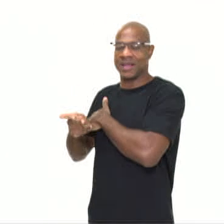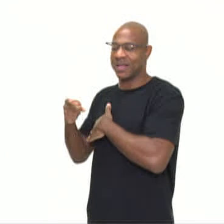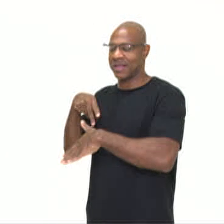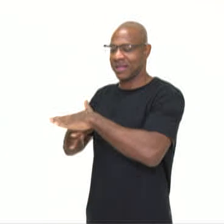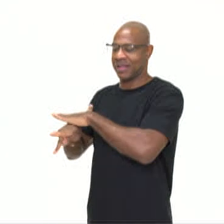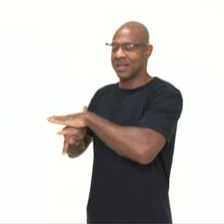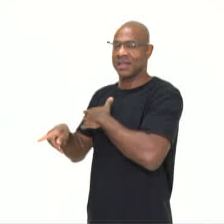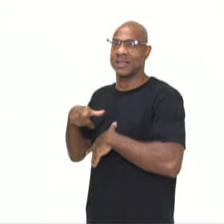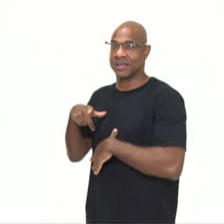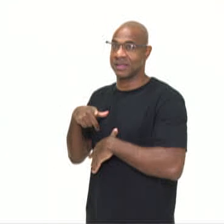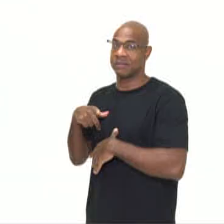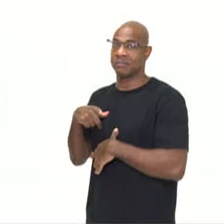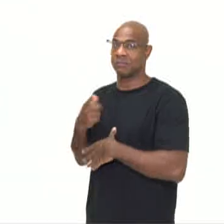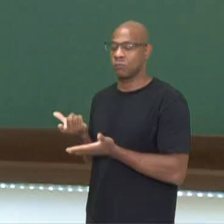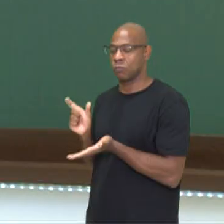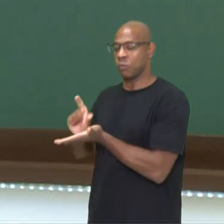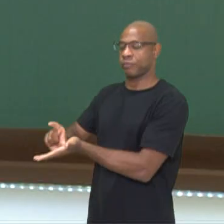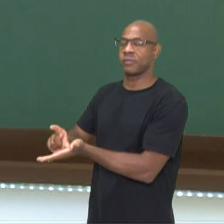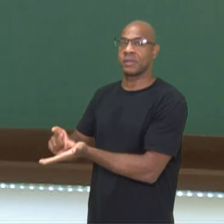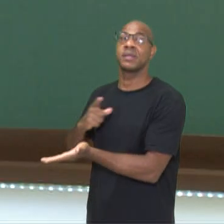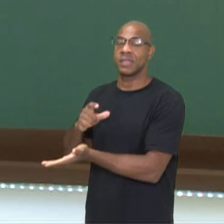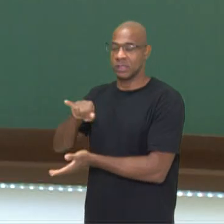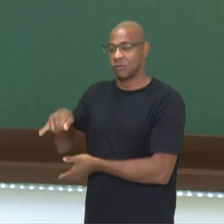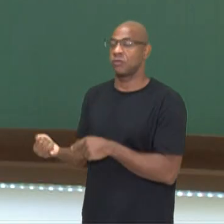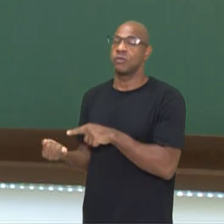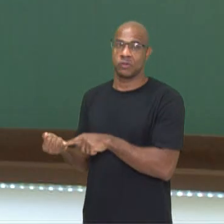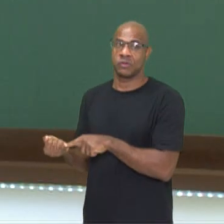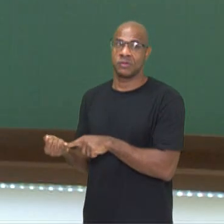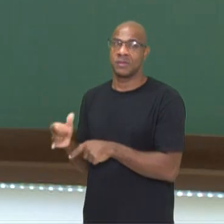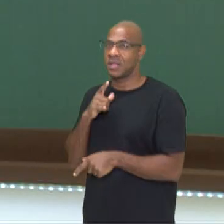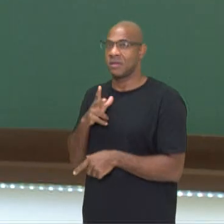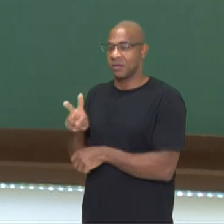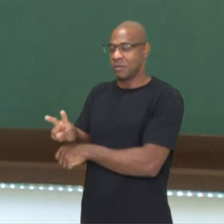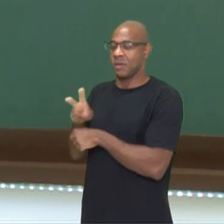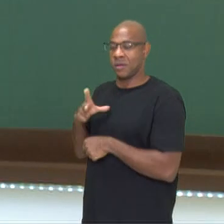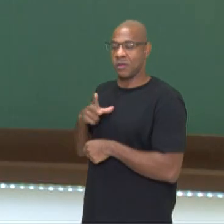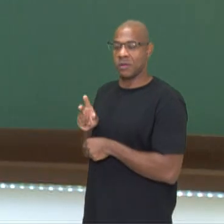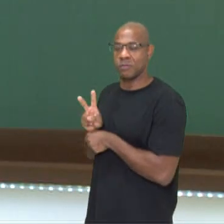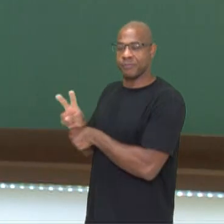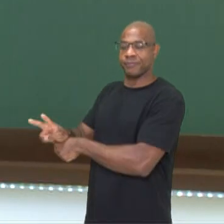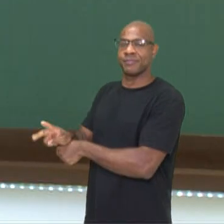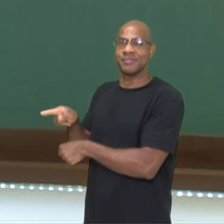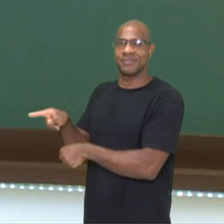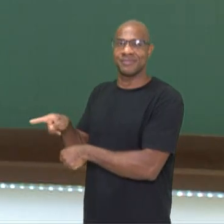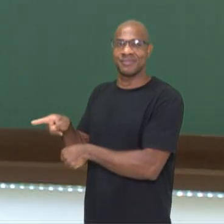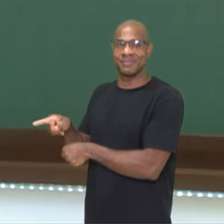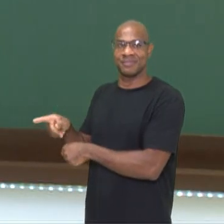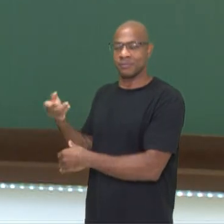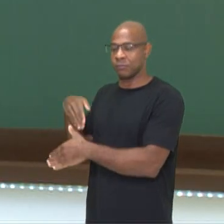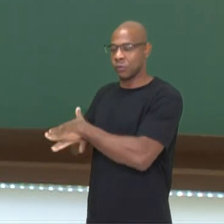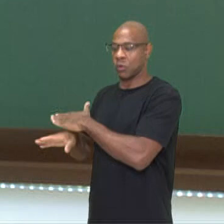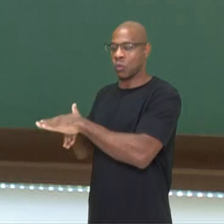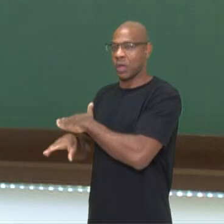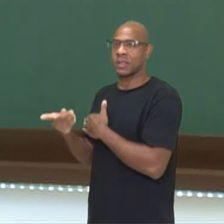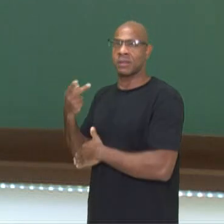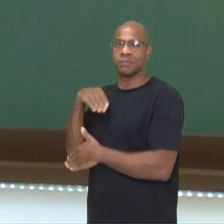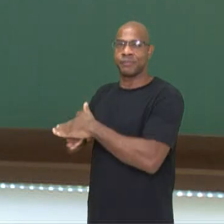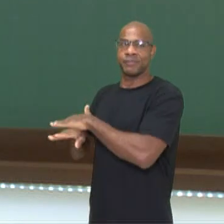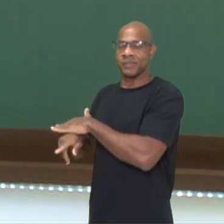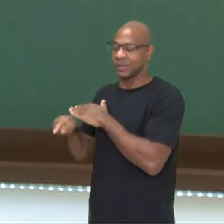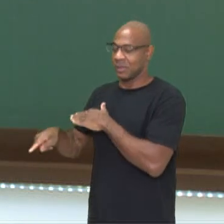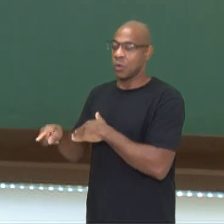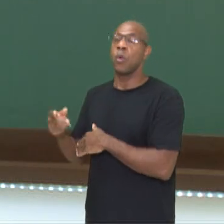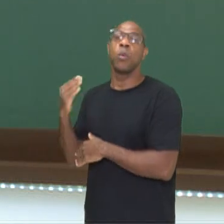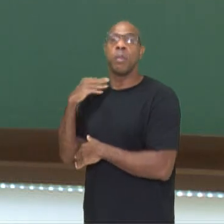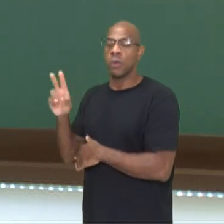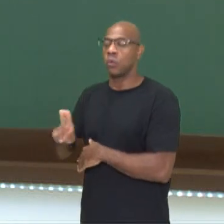sobre o capital aplicado. É a situação em que nós emprestamos o nosso dinheiro para o banco. Então, o banco está usando o nosso dinheiro, então ele vai